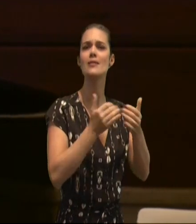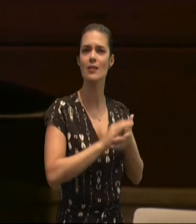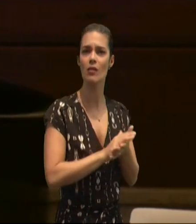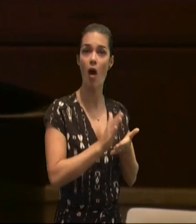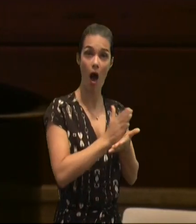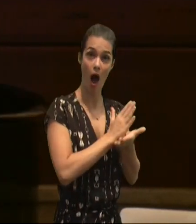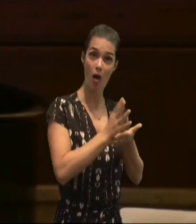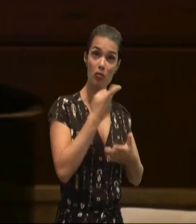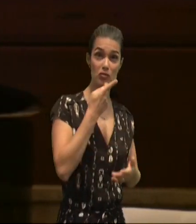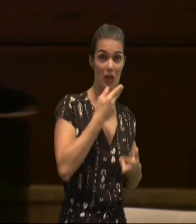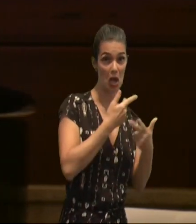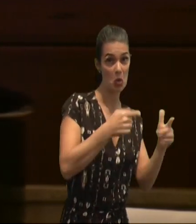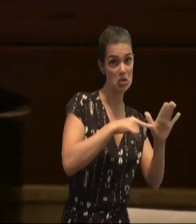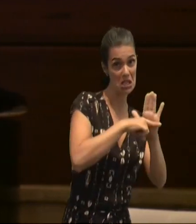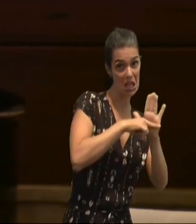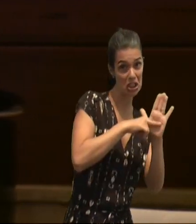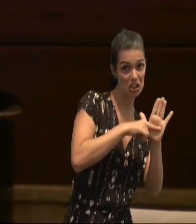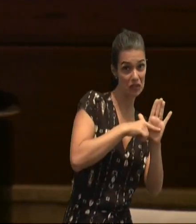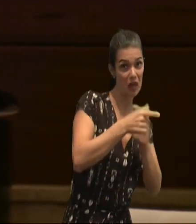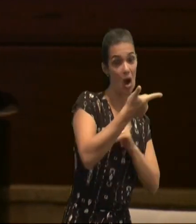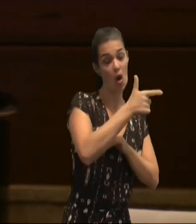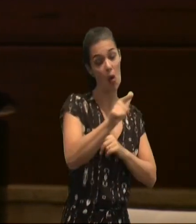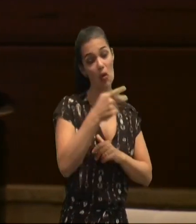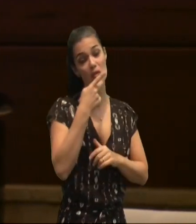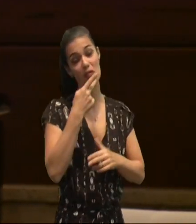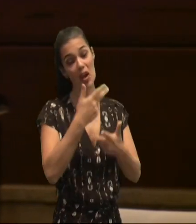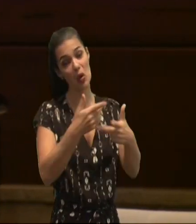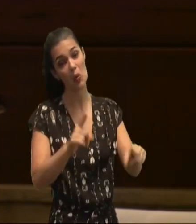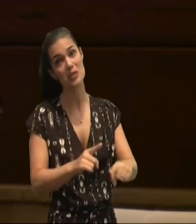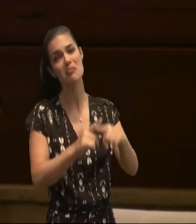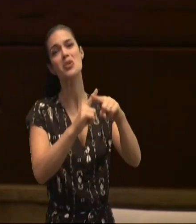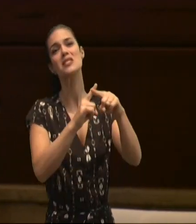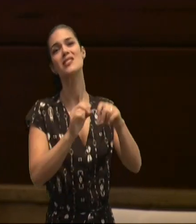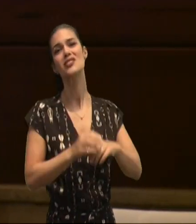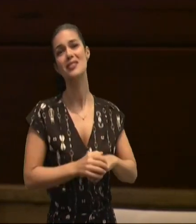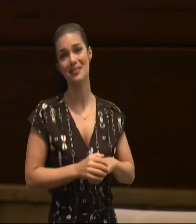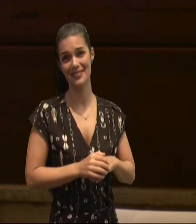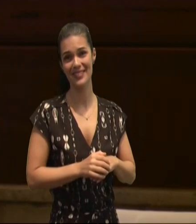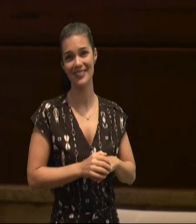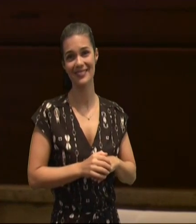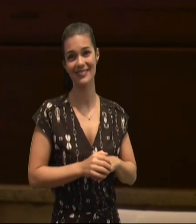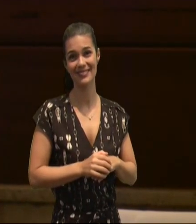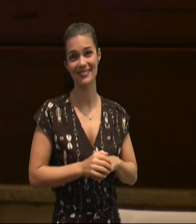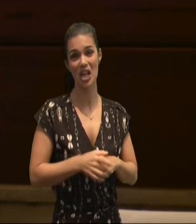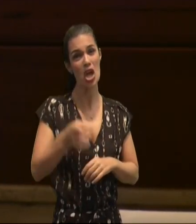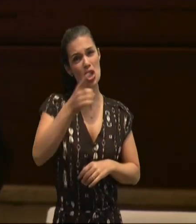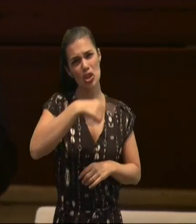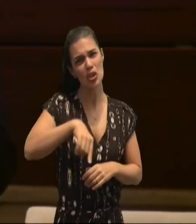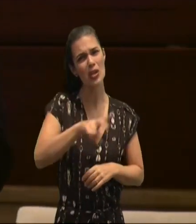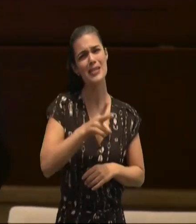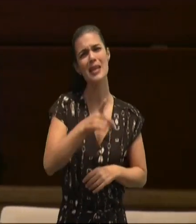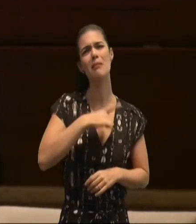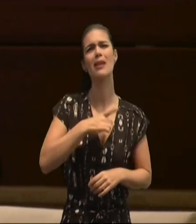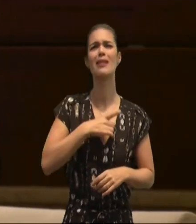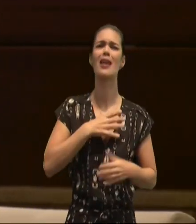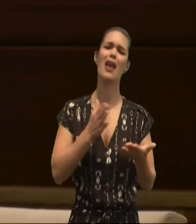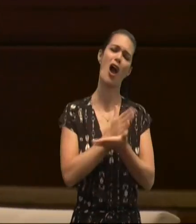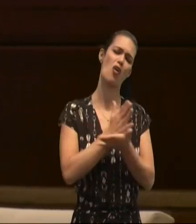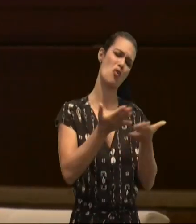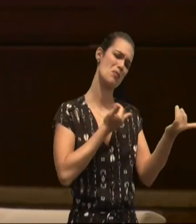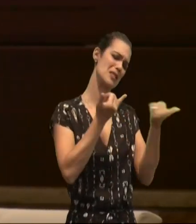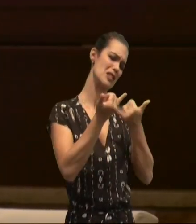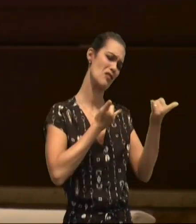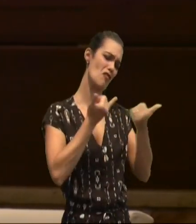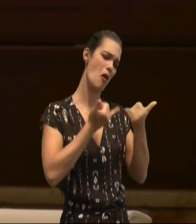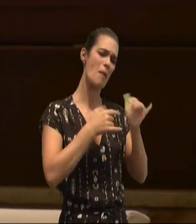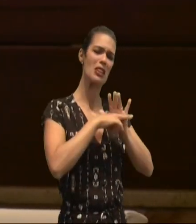Sempre teremos portadores das profecias malignas, trágicas. Sempre teremos aqueles que irão tentar nos